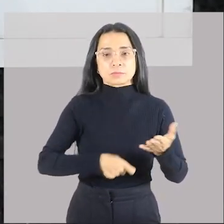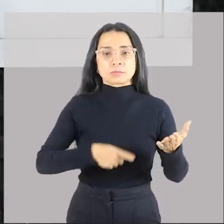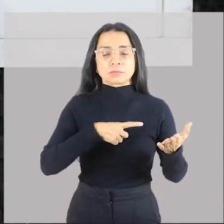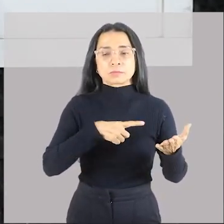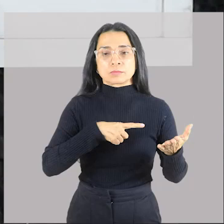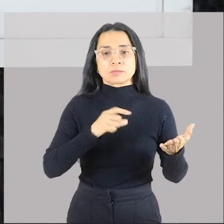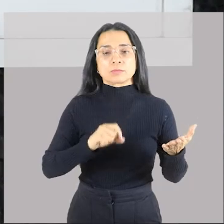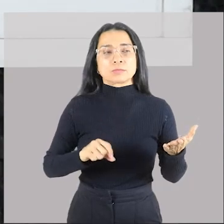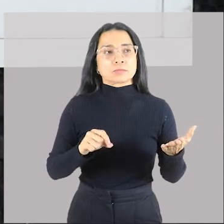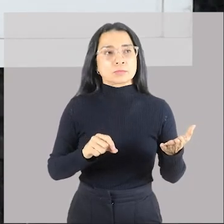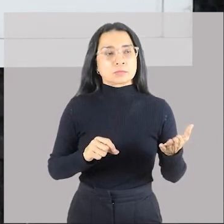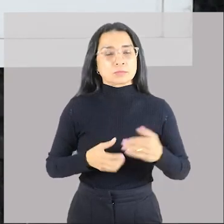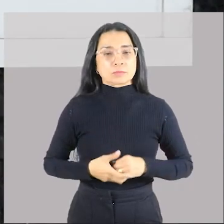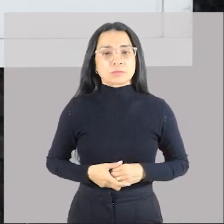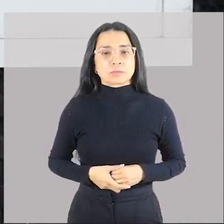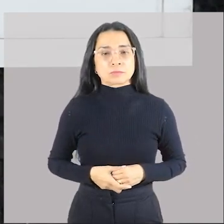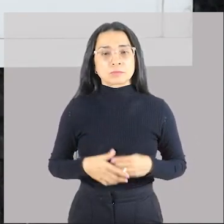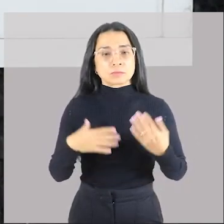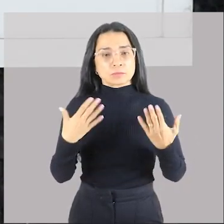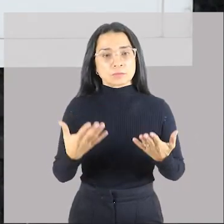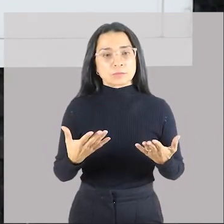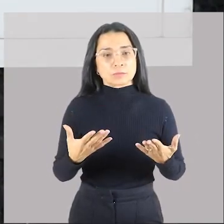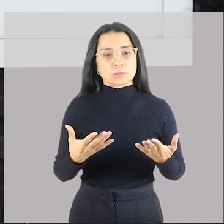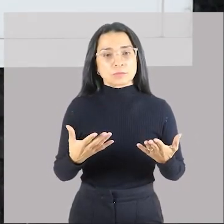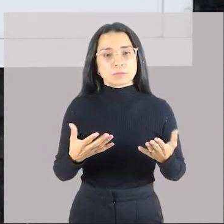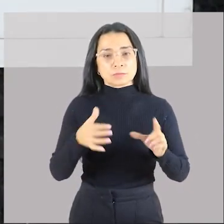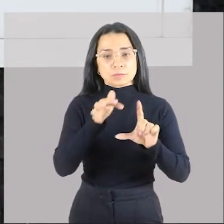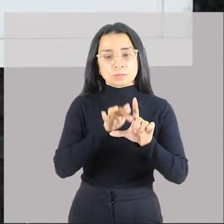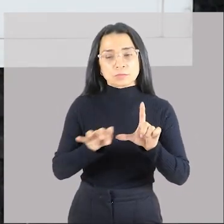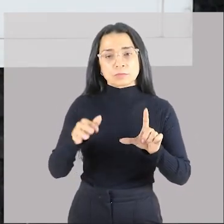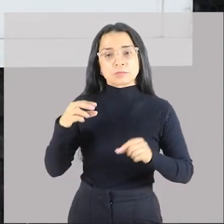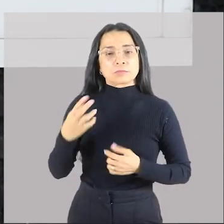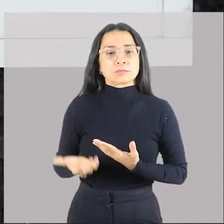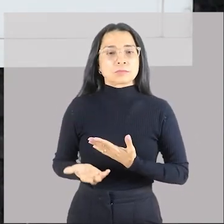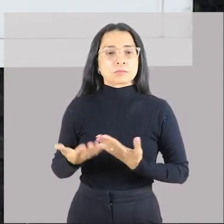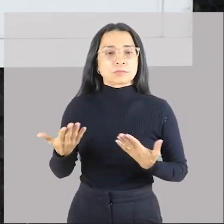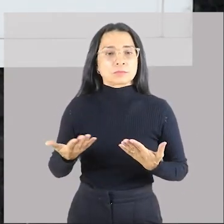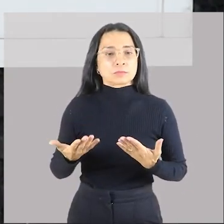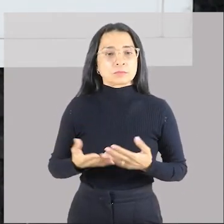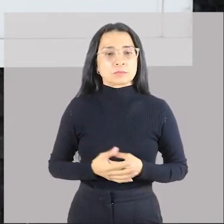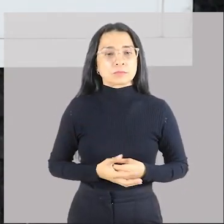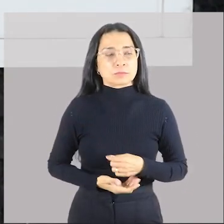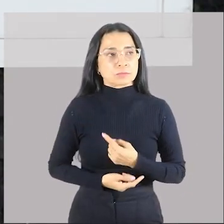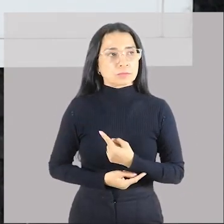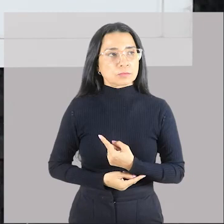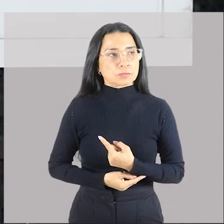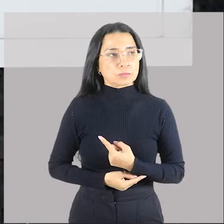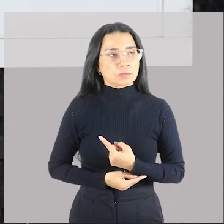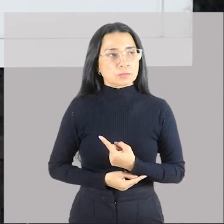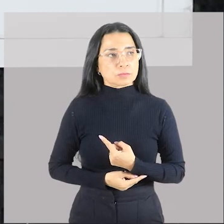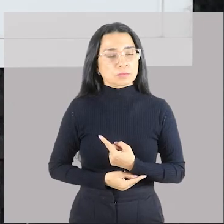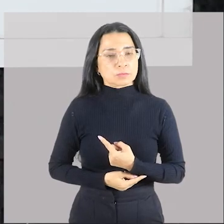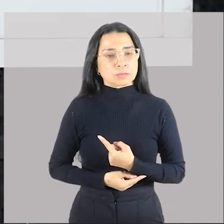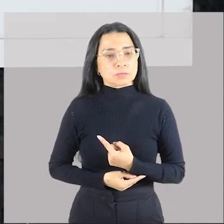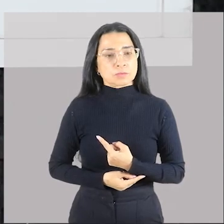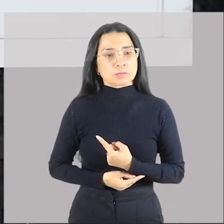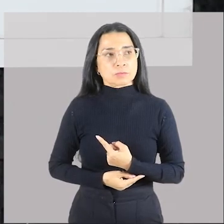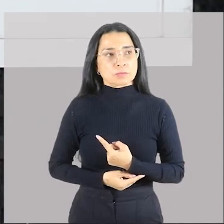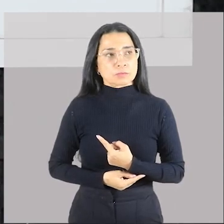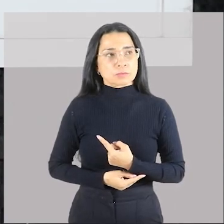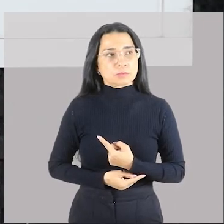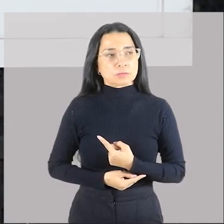na mesma sintonia. Então, vamos para a fórmula. M é igual a C, que multiplica